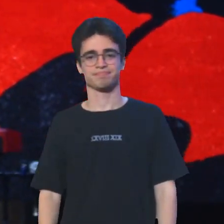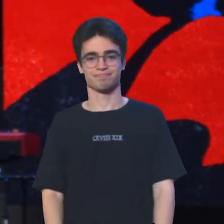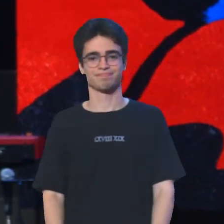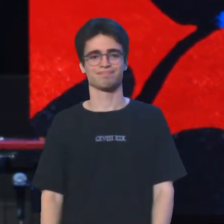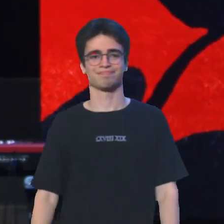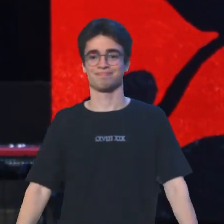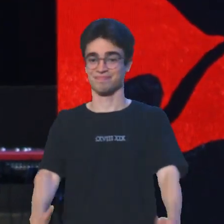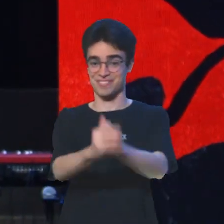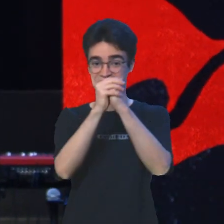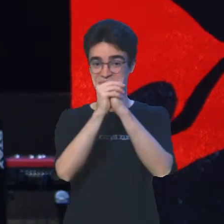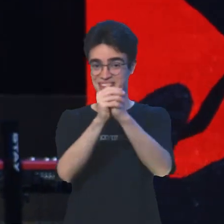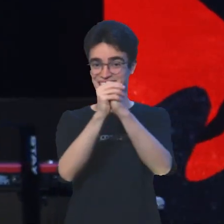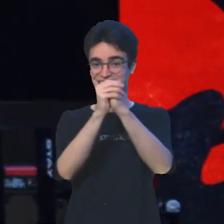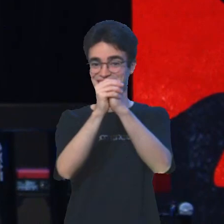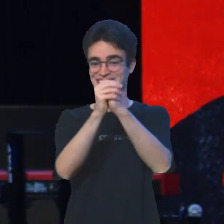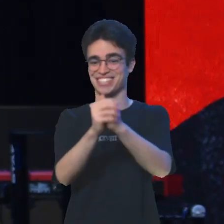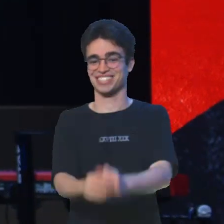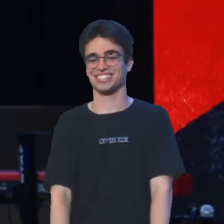Manda um amém aí, então.